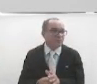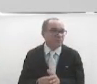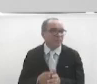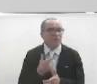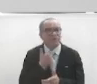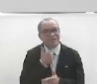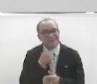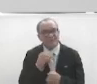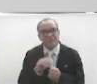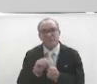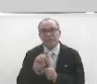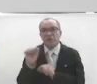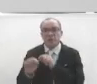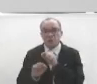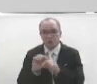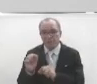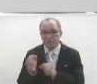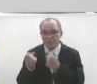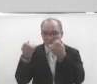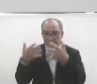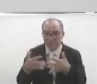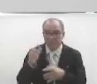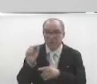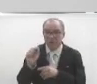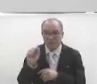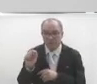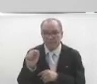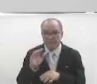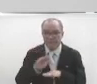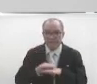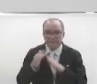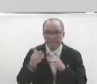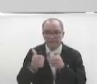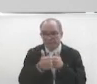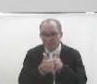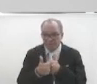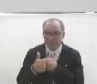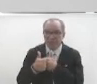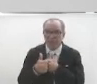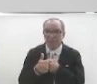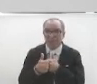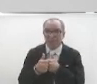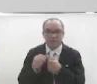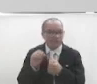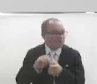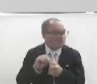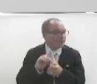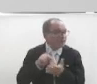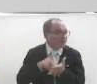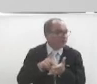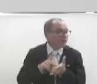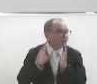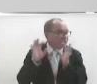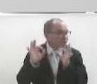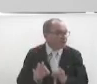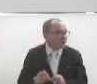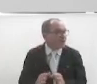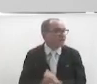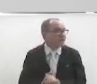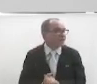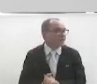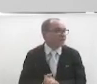objetivo de deixar o mais próximo possível do que seria real e justo